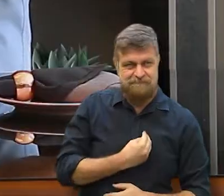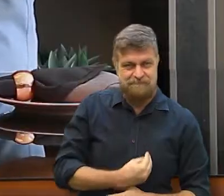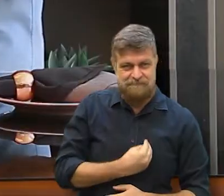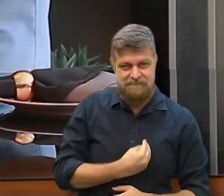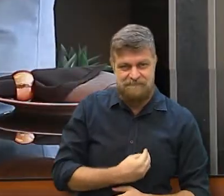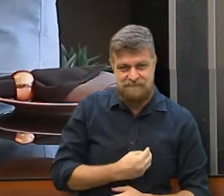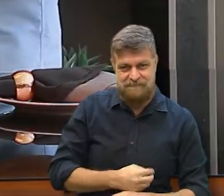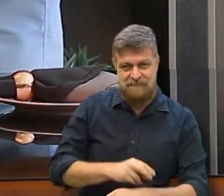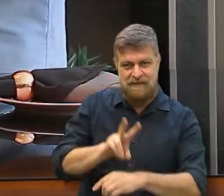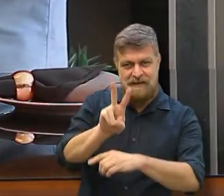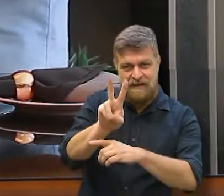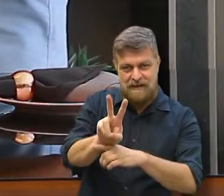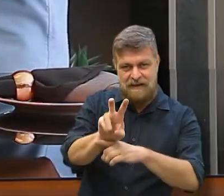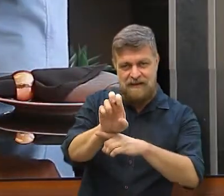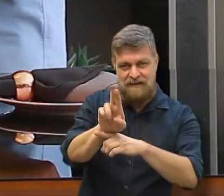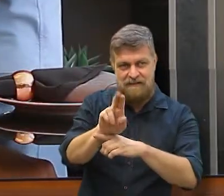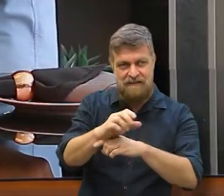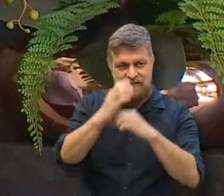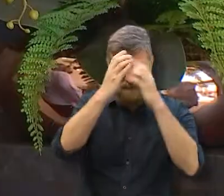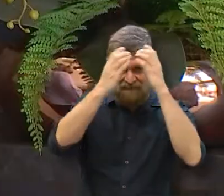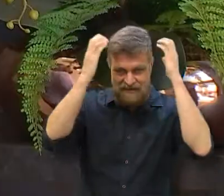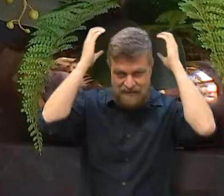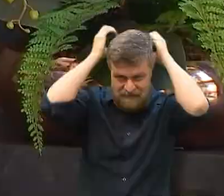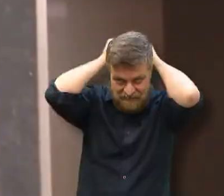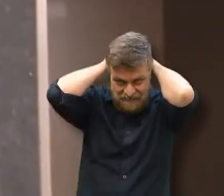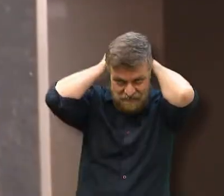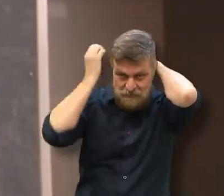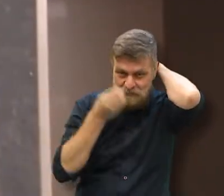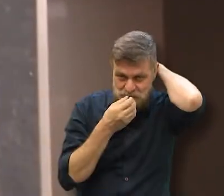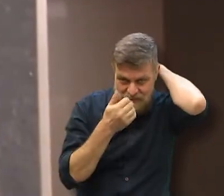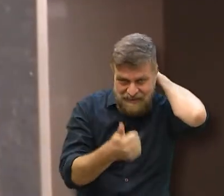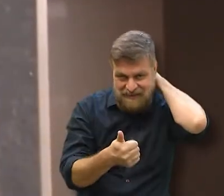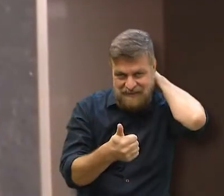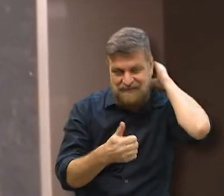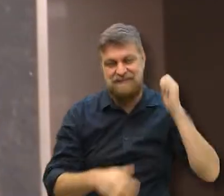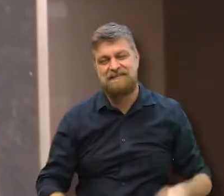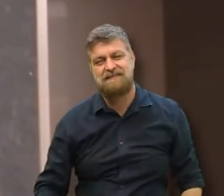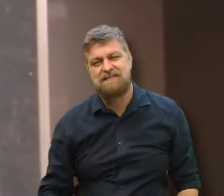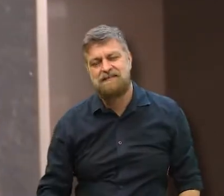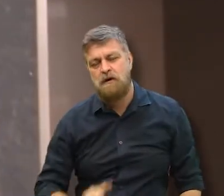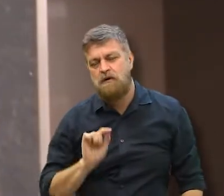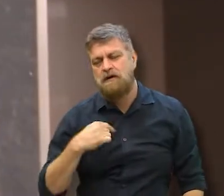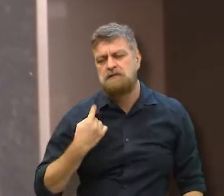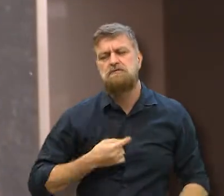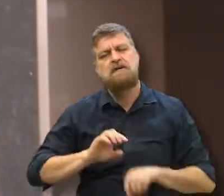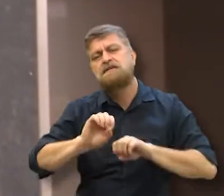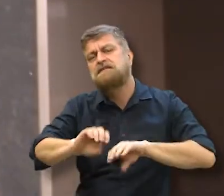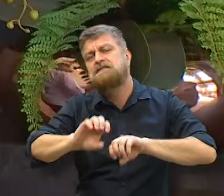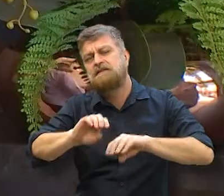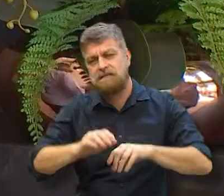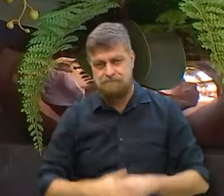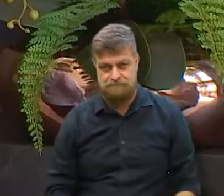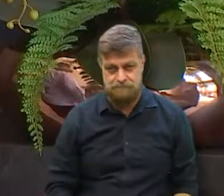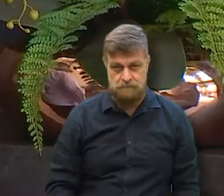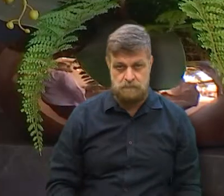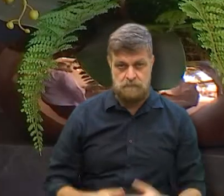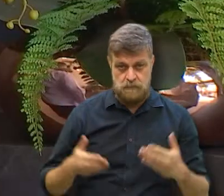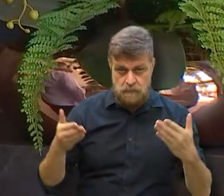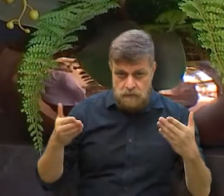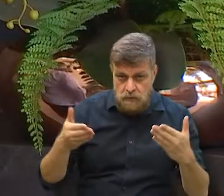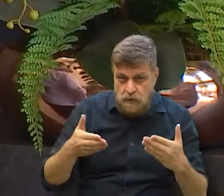ao programa, é a Vera. Tudo bem, Vera? Tudo bem. Tudo jóia. Vera, e aí, o que a gente vai ensinar para o pessoal de